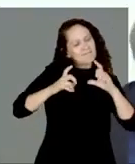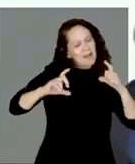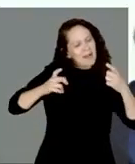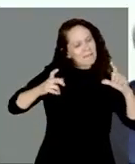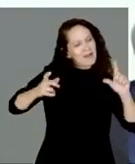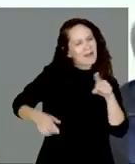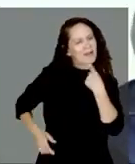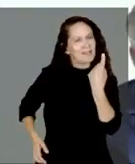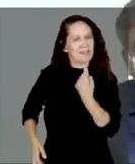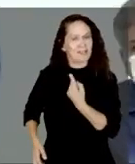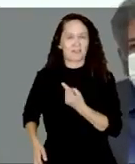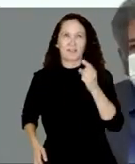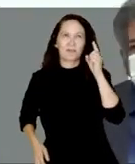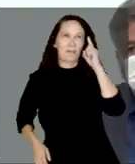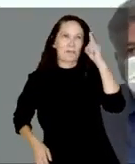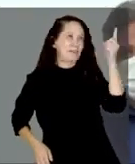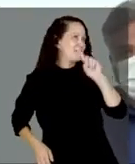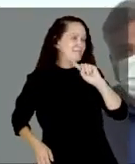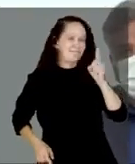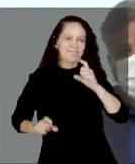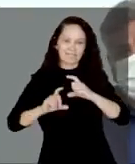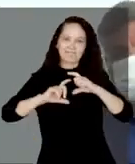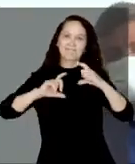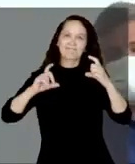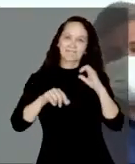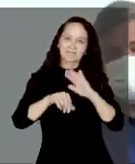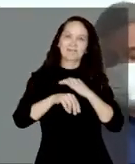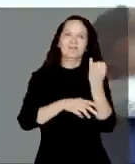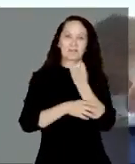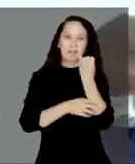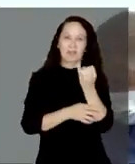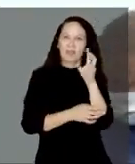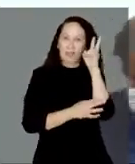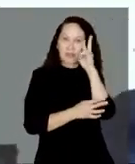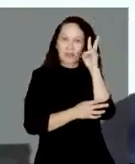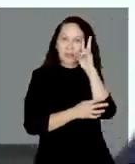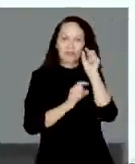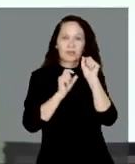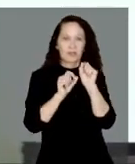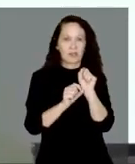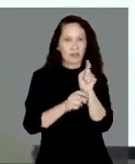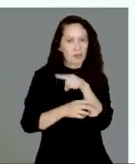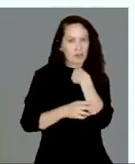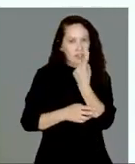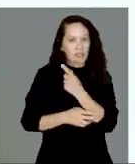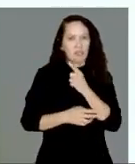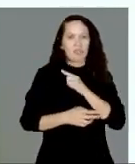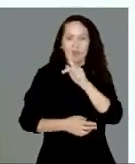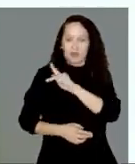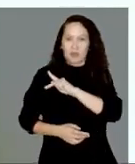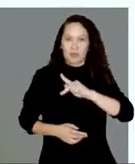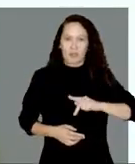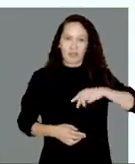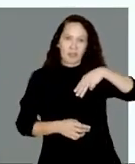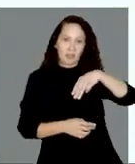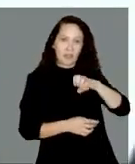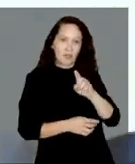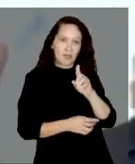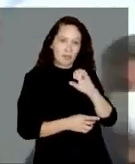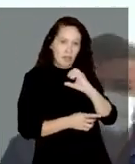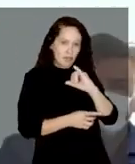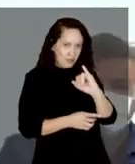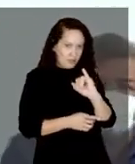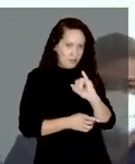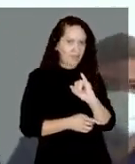Eu trabalhava aqui e você, nessa cidade aqui, tinha tanto emprego que